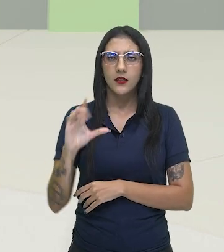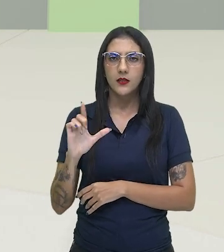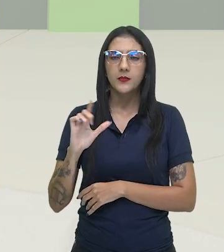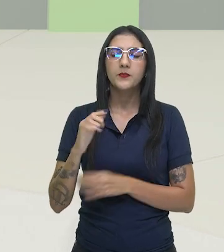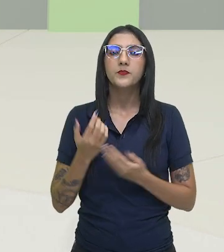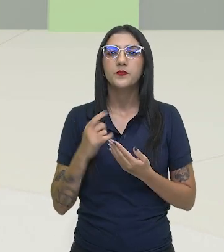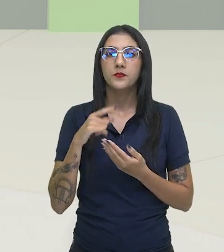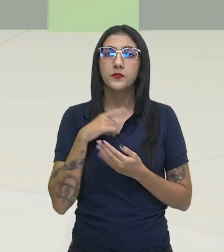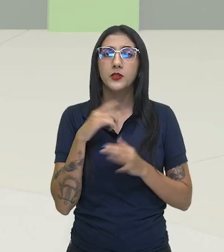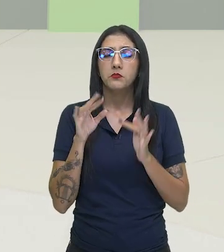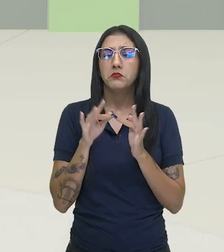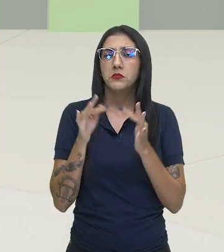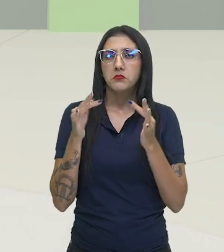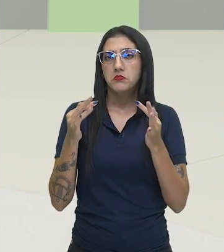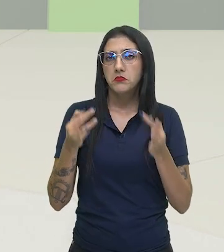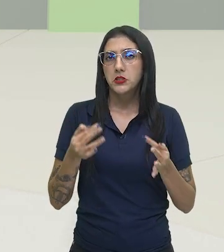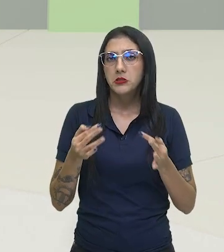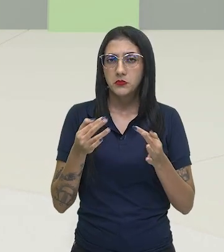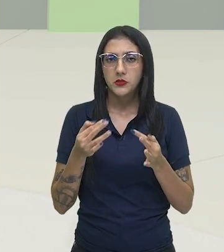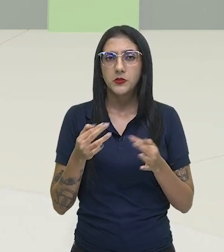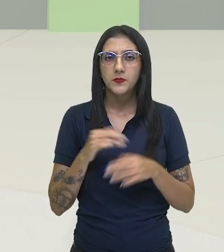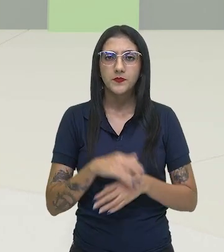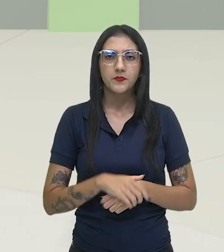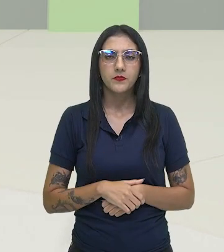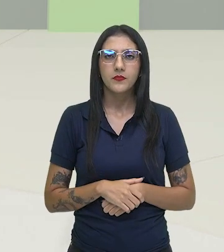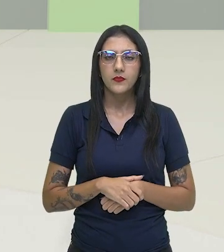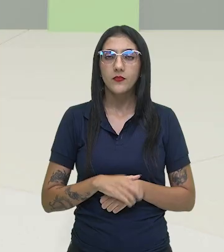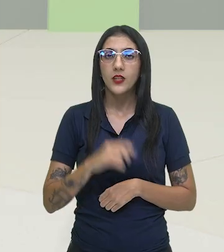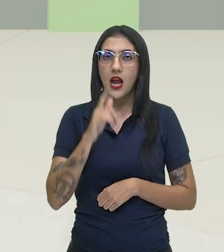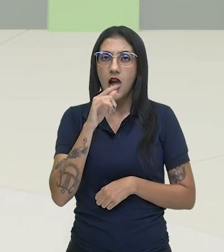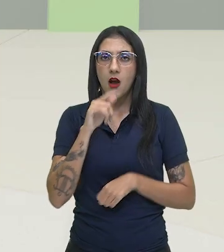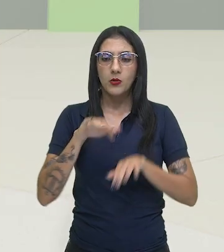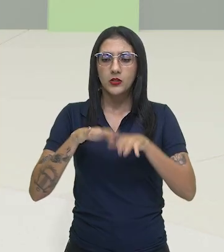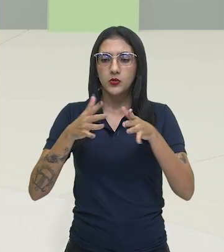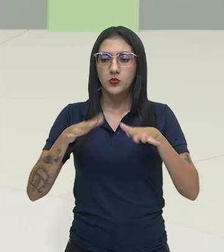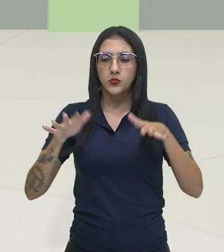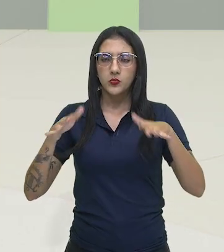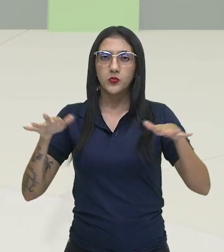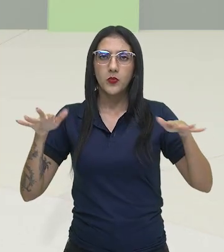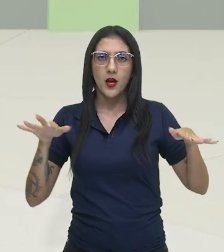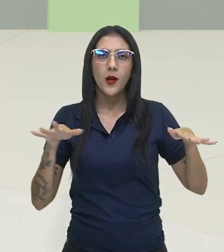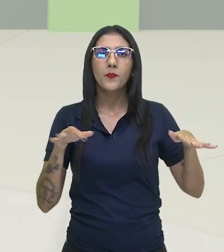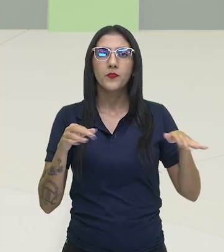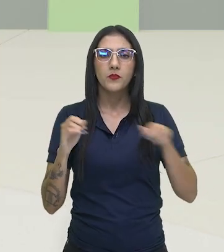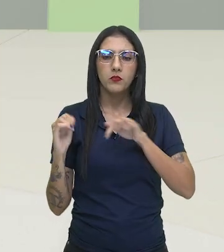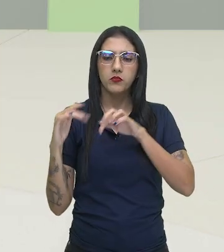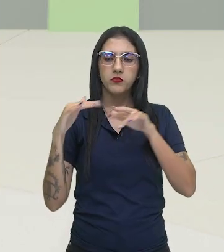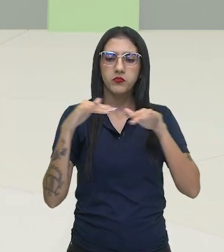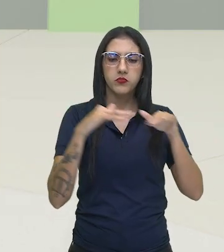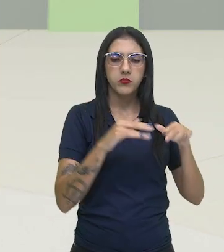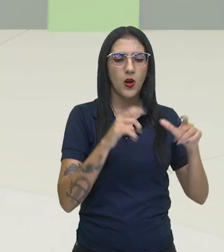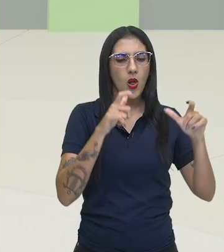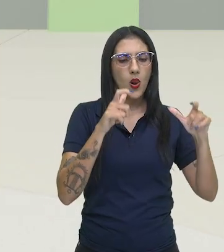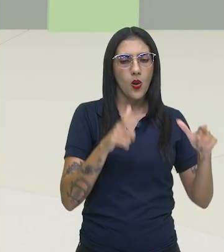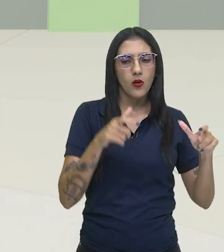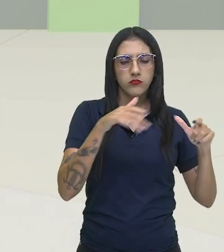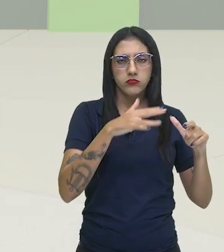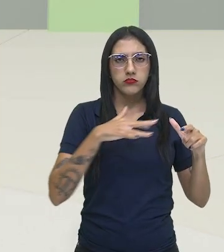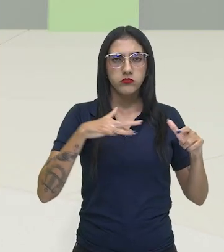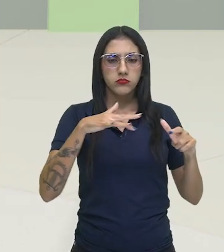bastante simples, né? A água do mar, ela fica em alguns depósitos e aí